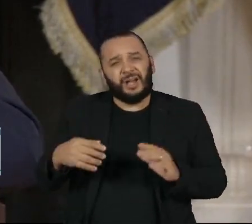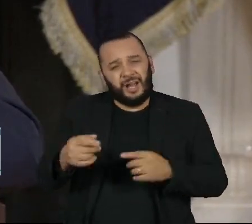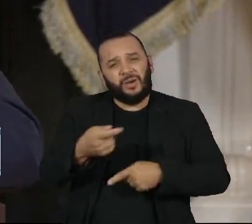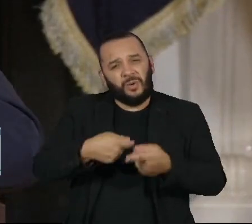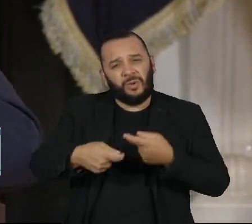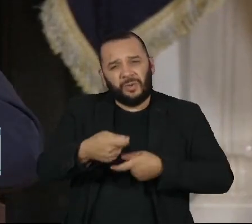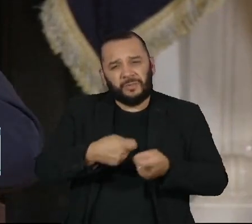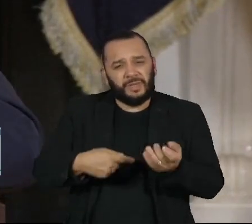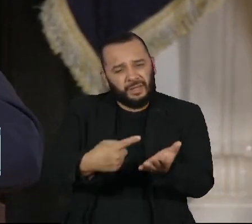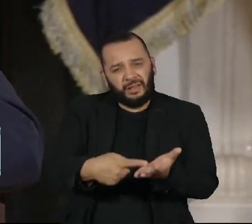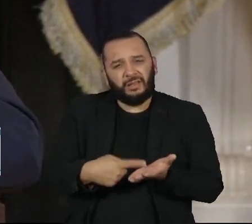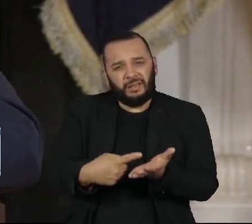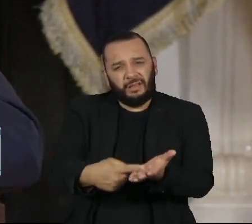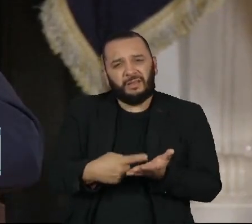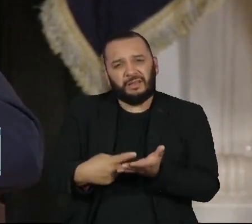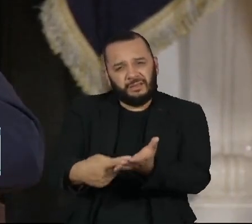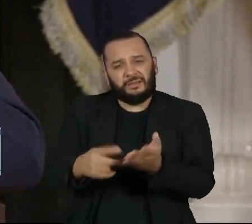e políticas